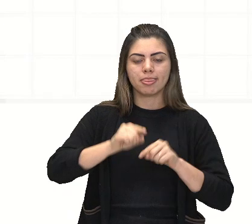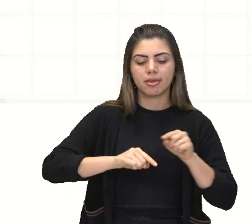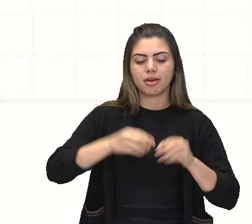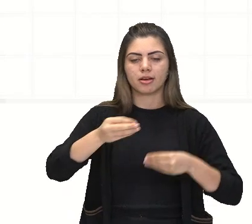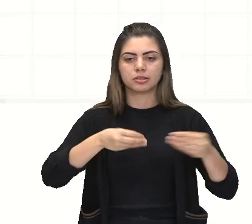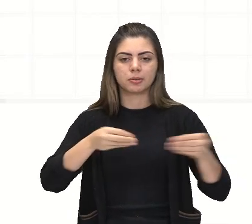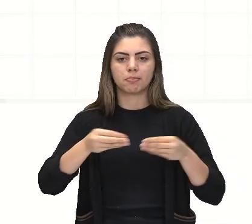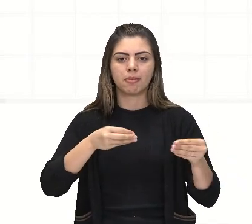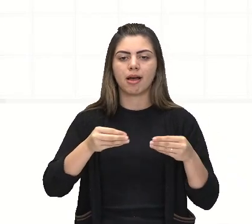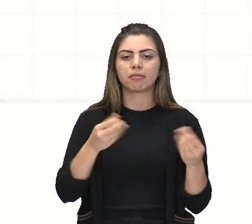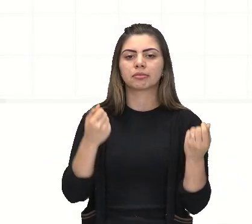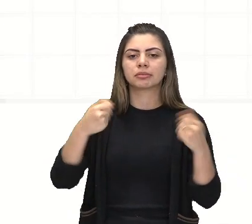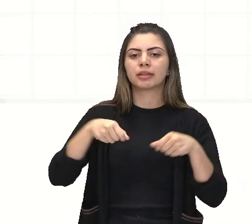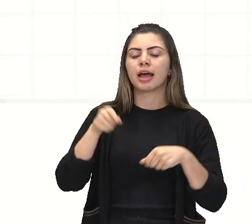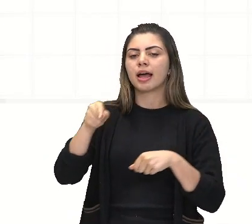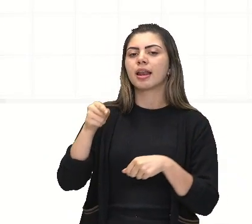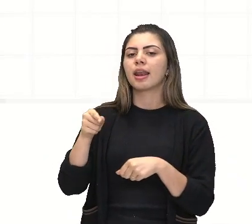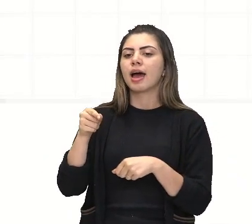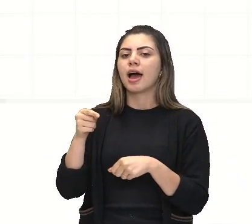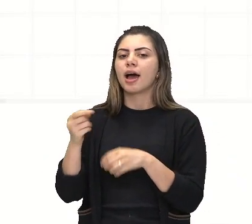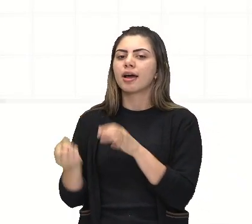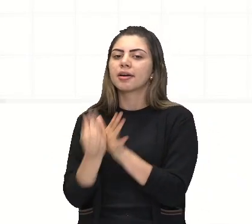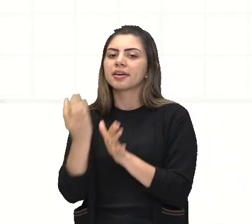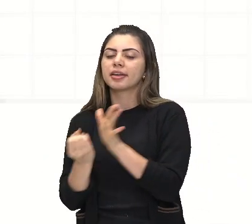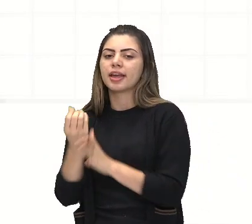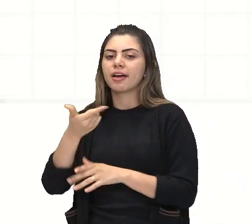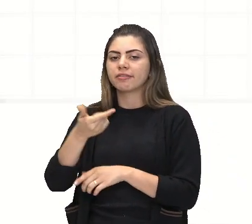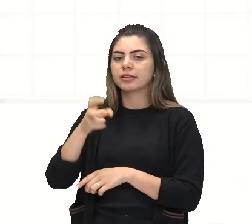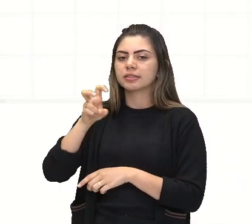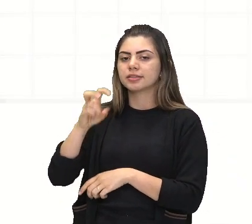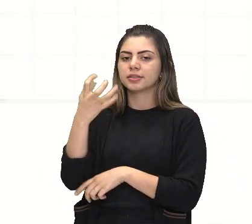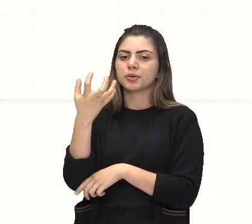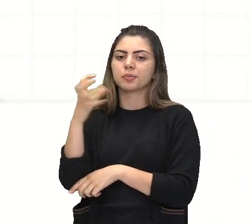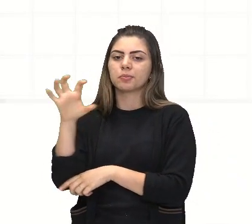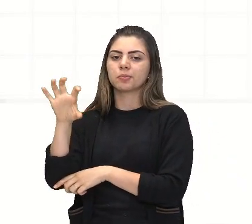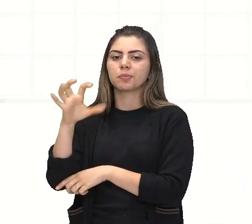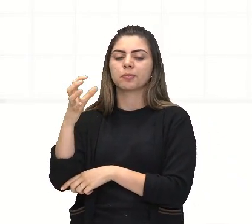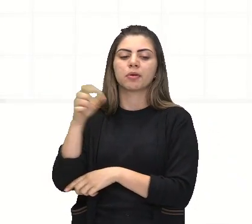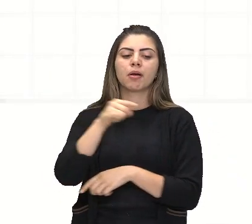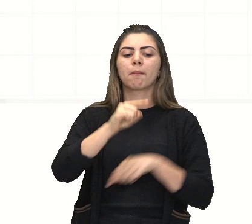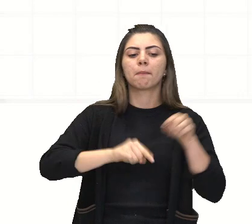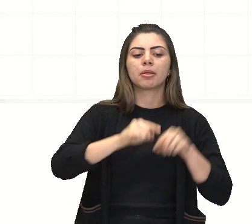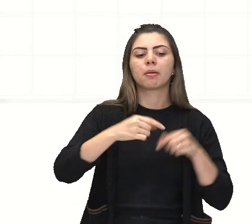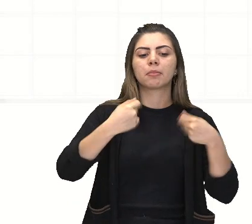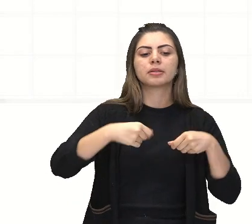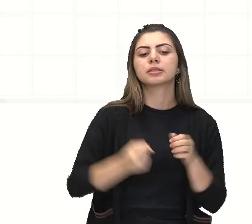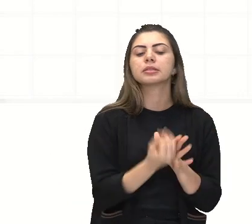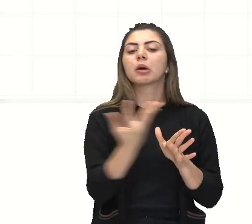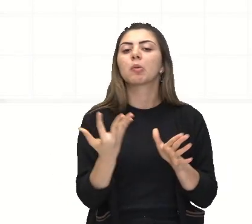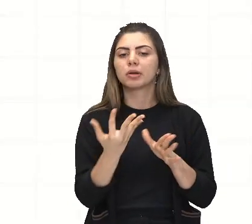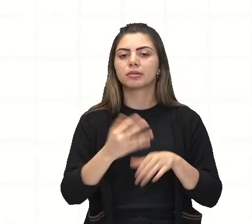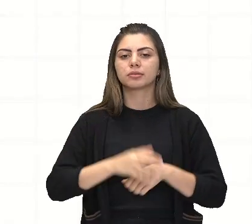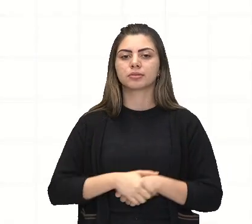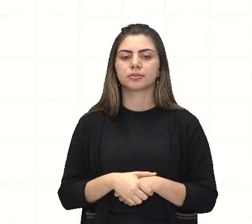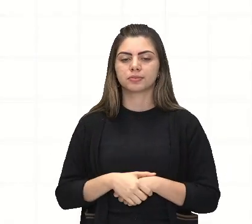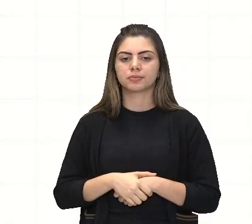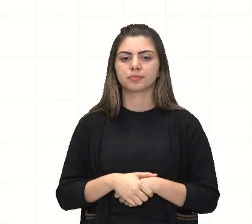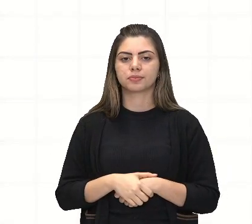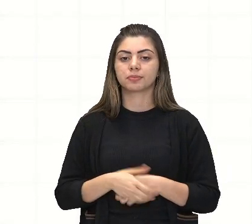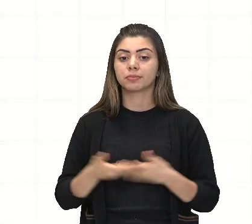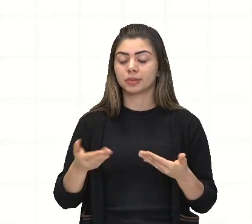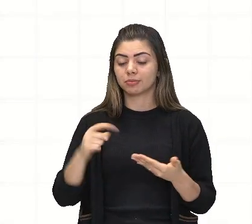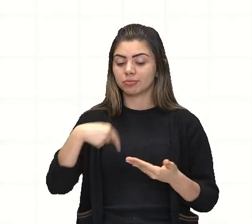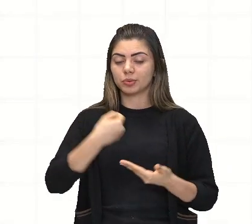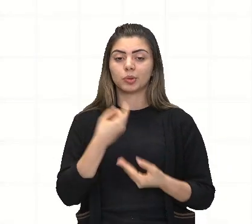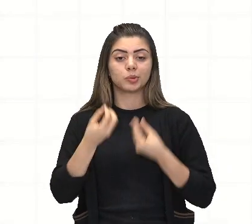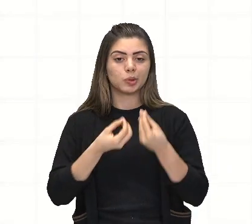para produzir 25 ventiladores? Olha, então, vamos ver, eu posso estruturar